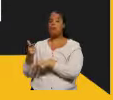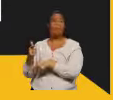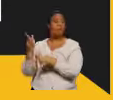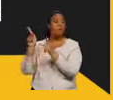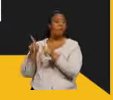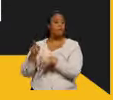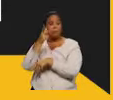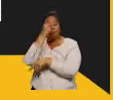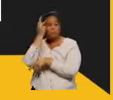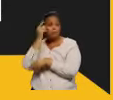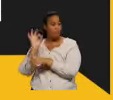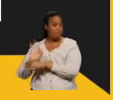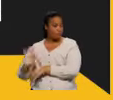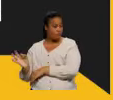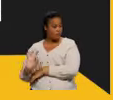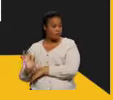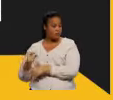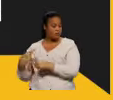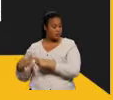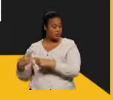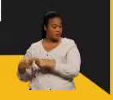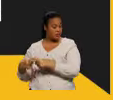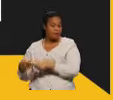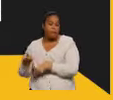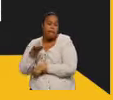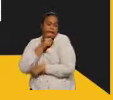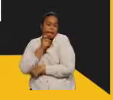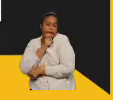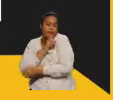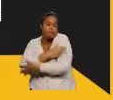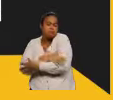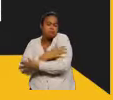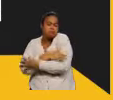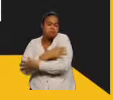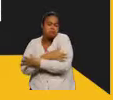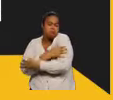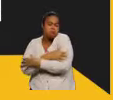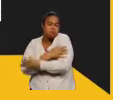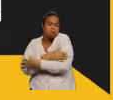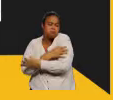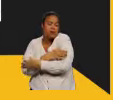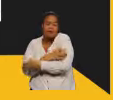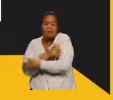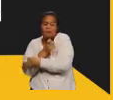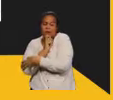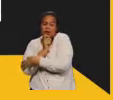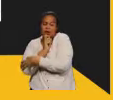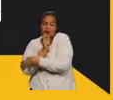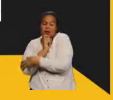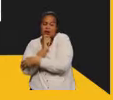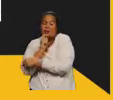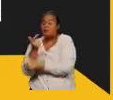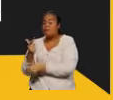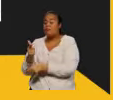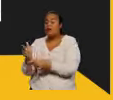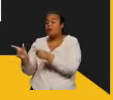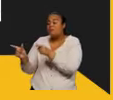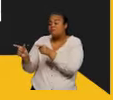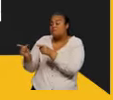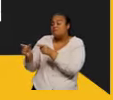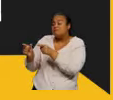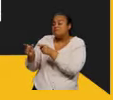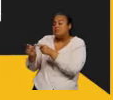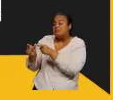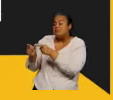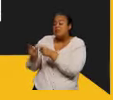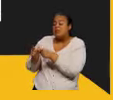em função das características climáticas é possível é impossível sobreviver numa região onde não é possível por exemplo